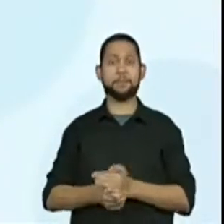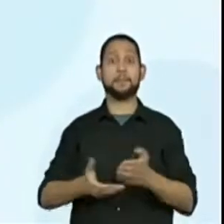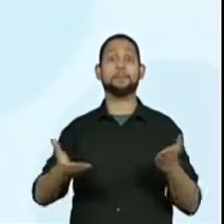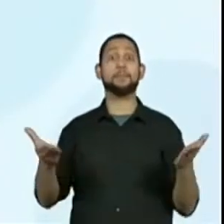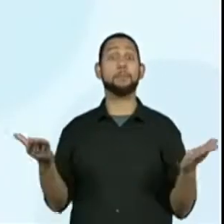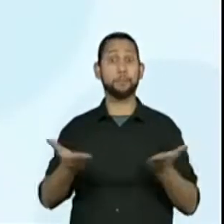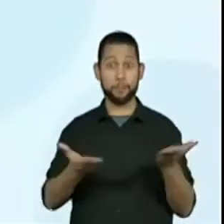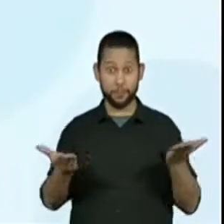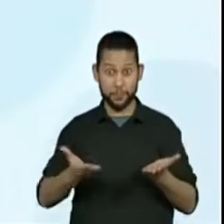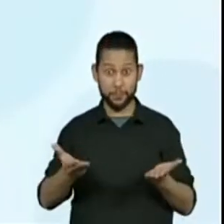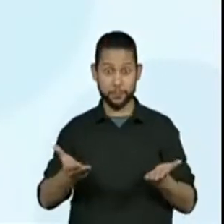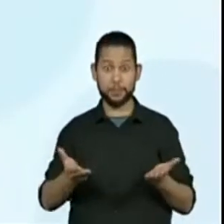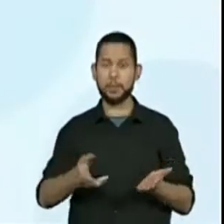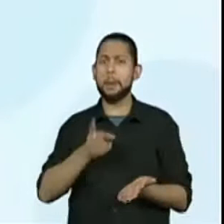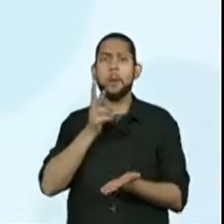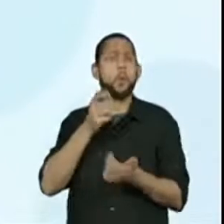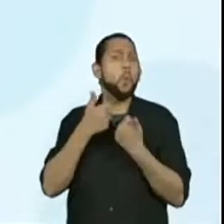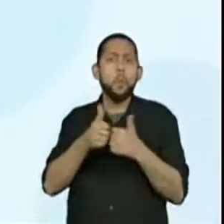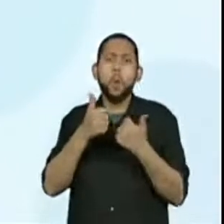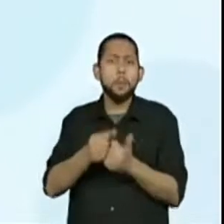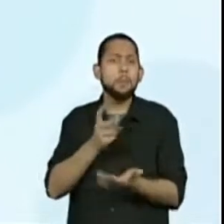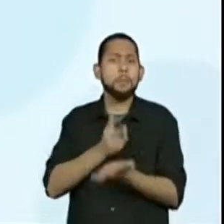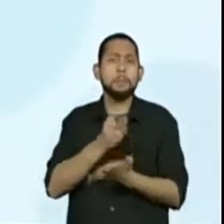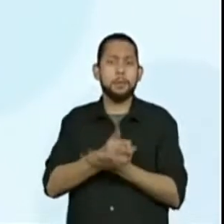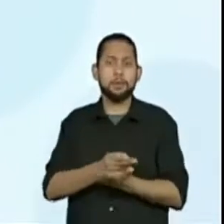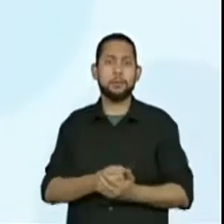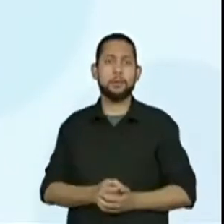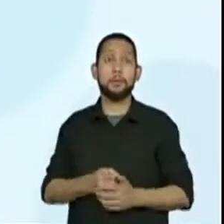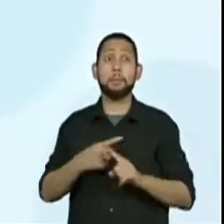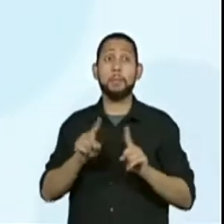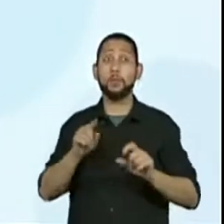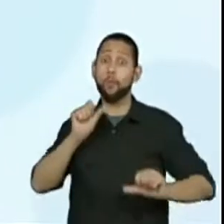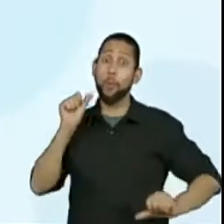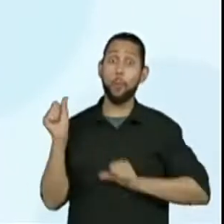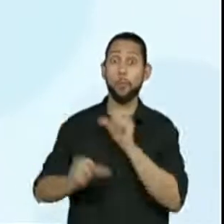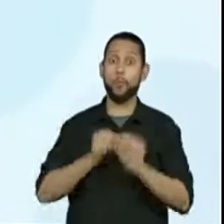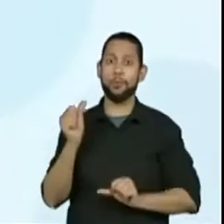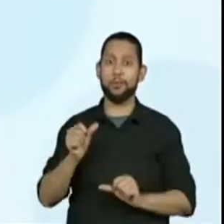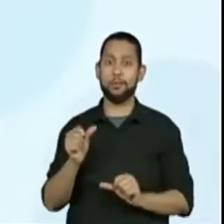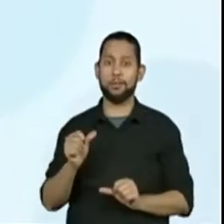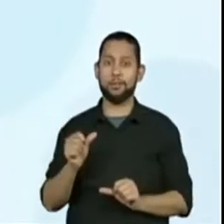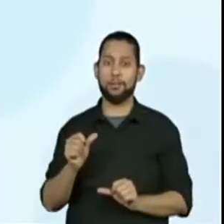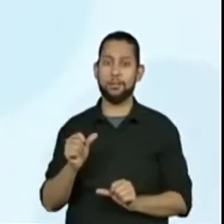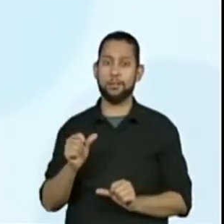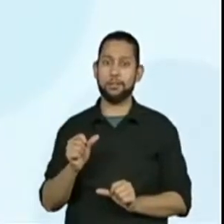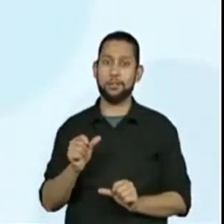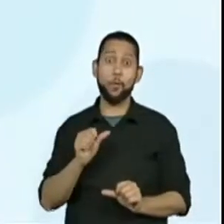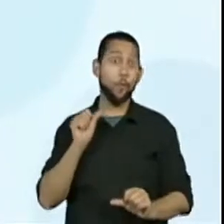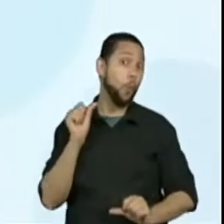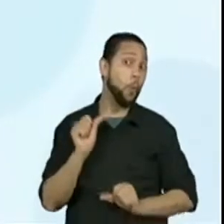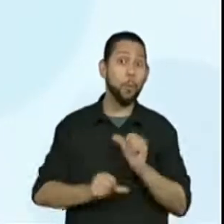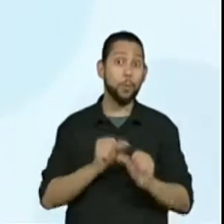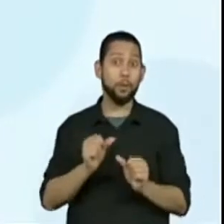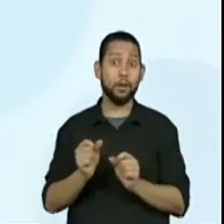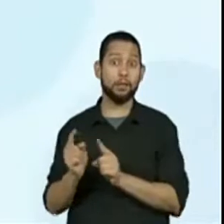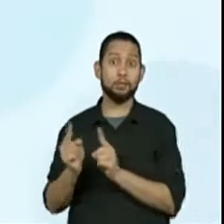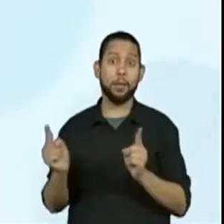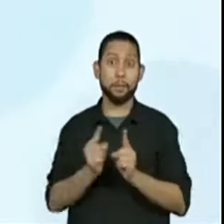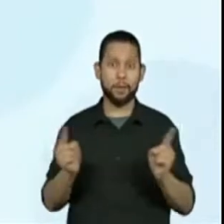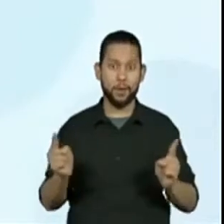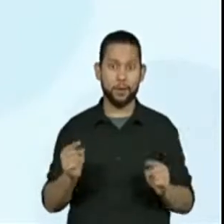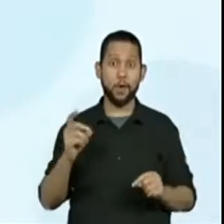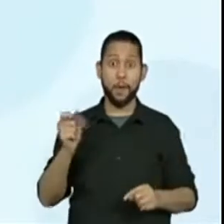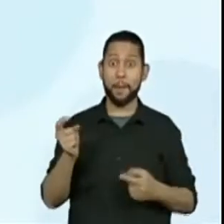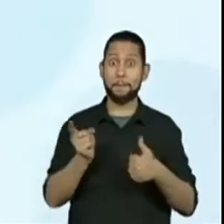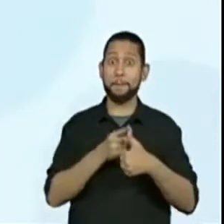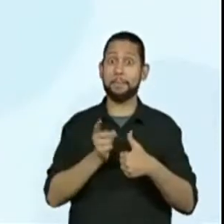Agora nós vamos representar o mesmo ônibus em escalas diferentes. Vai lá, oráculo, mostra a